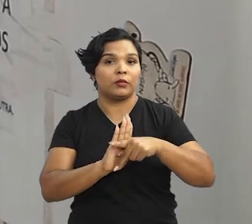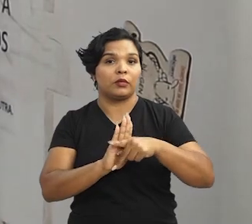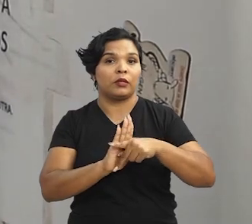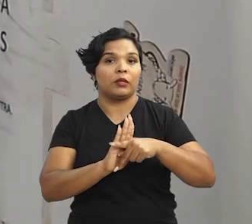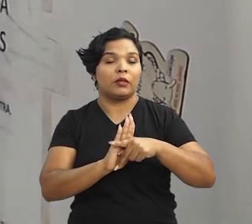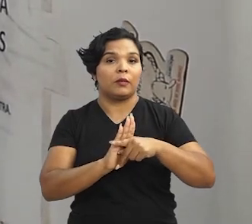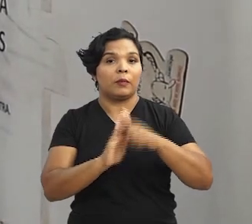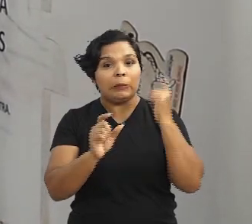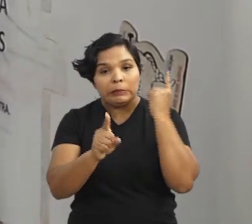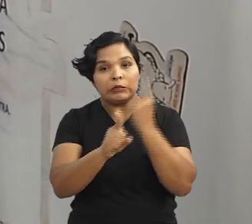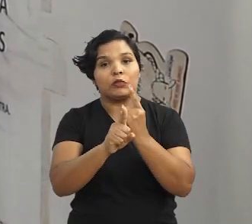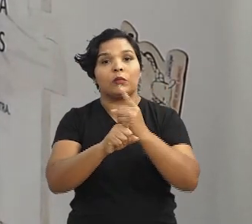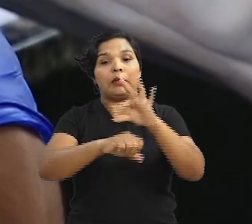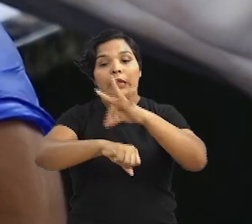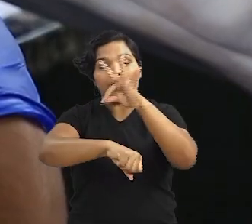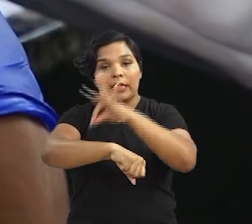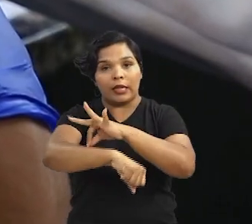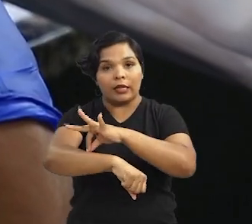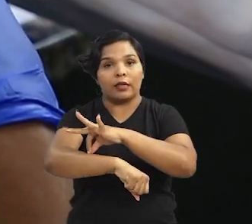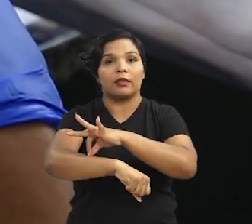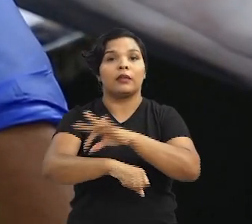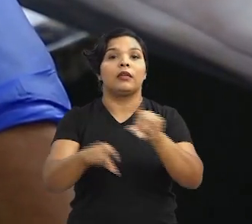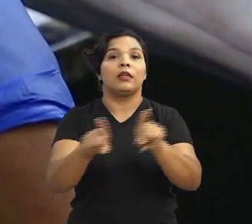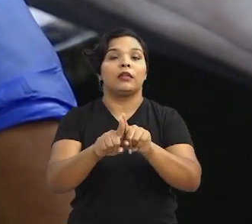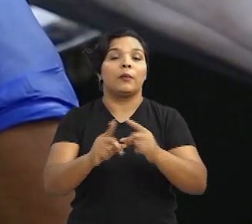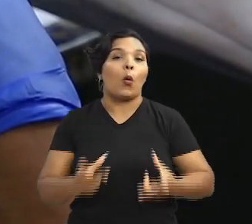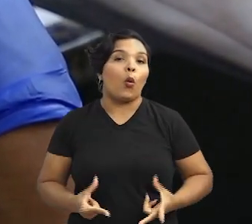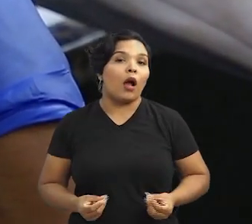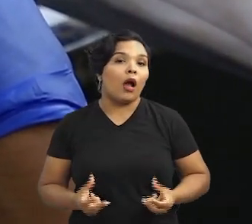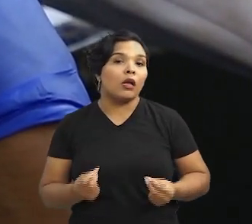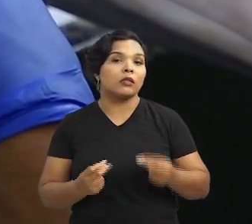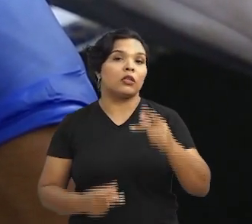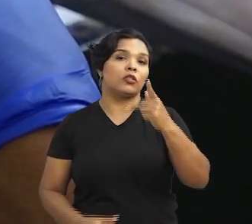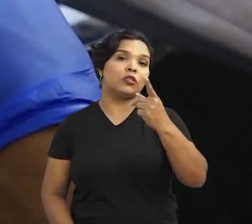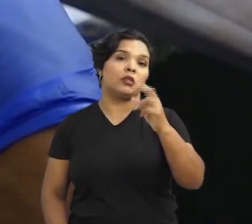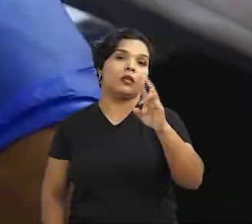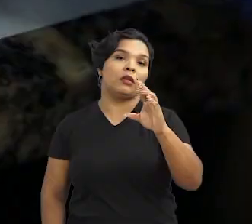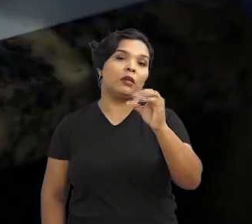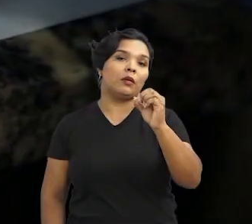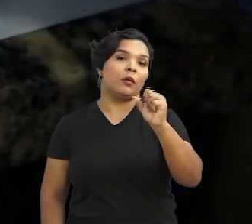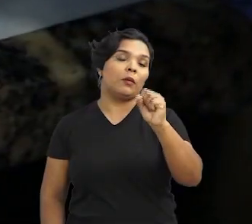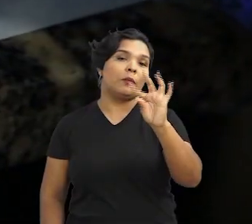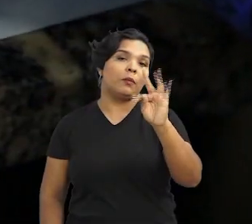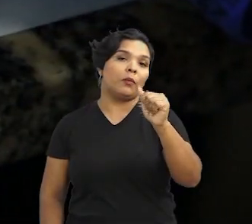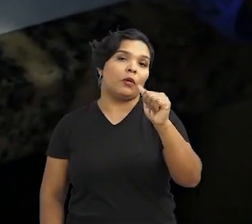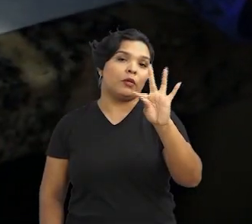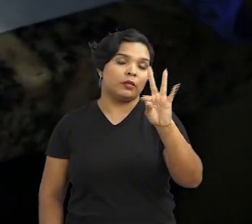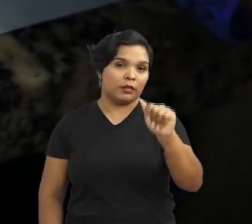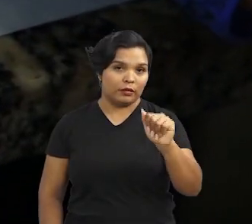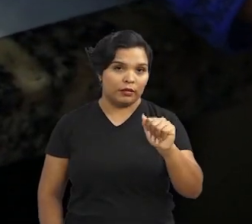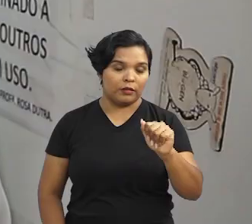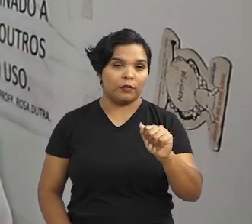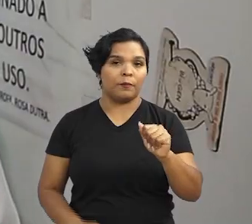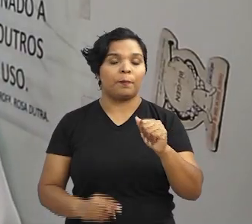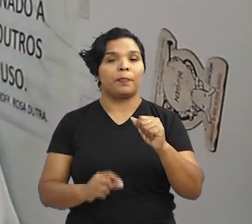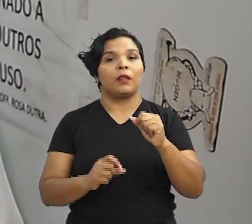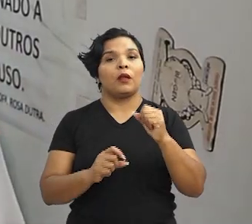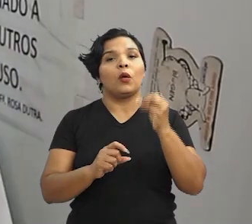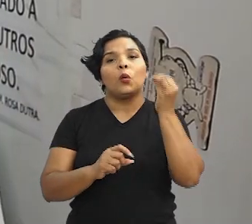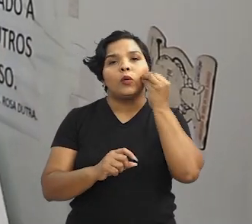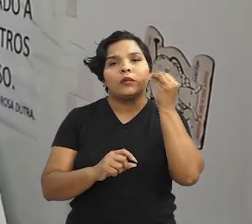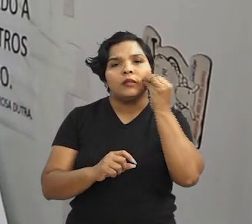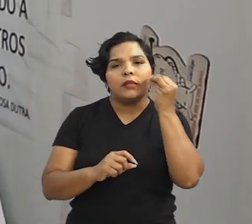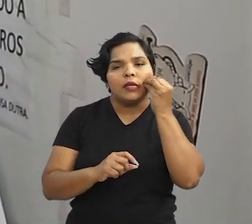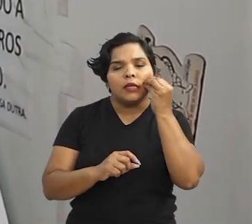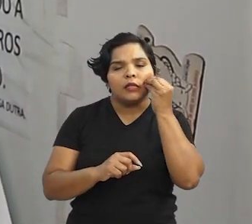projeto para detecção de dengue, vírus da dengue e do câncer de próstata. Basicamente, o teste funciona semelhante